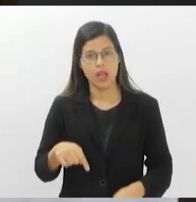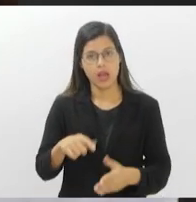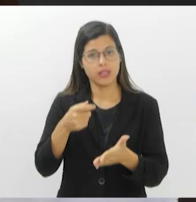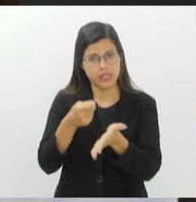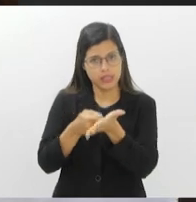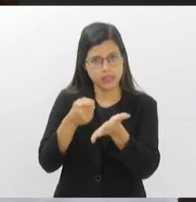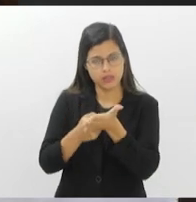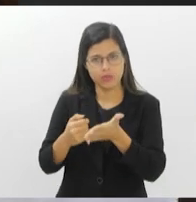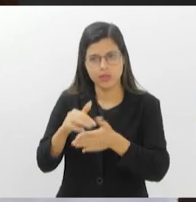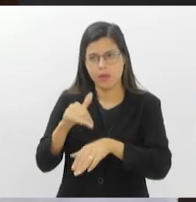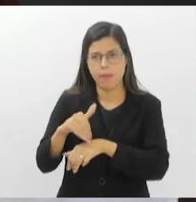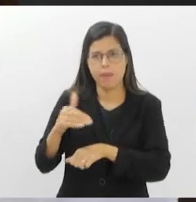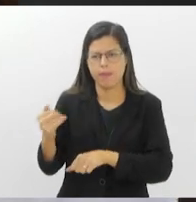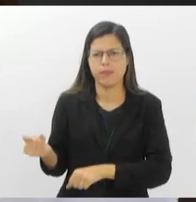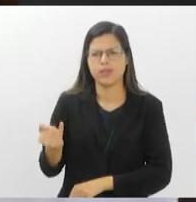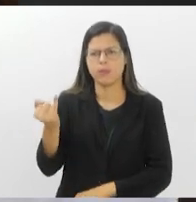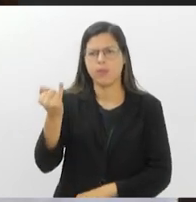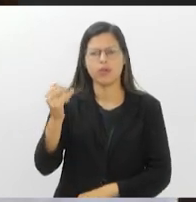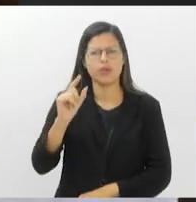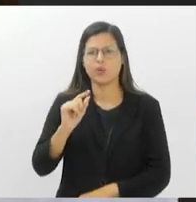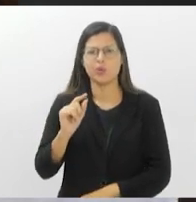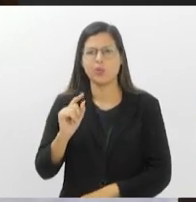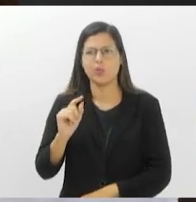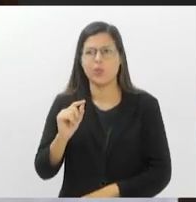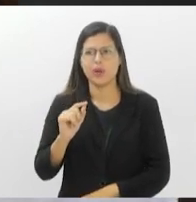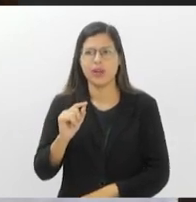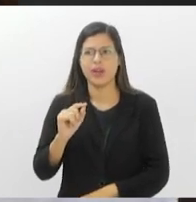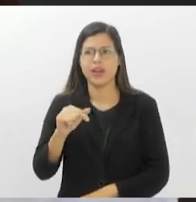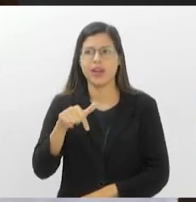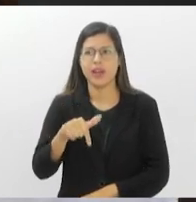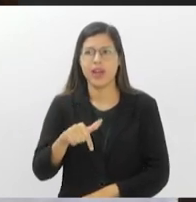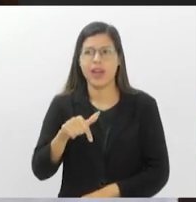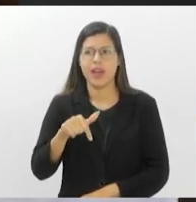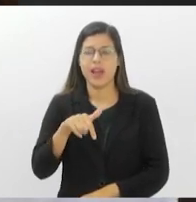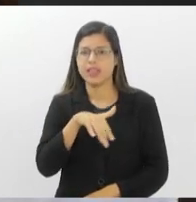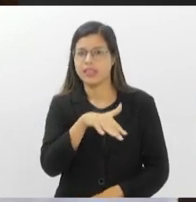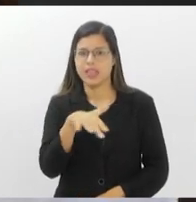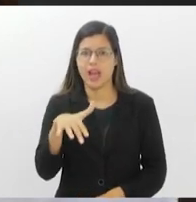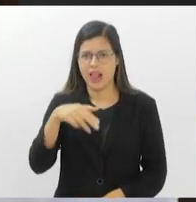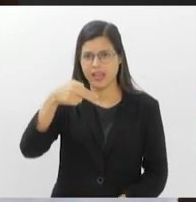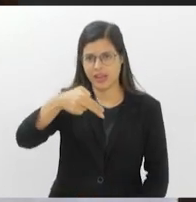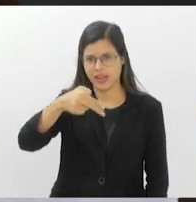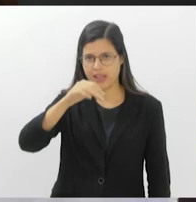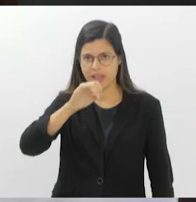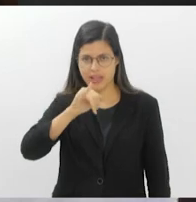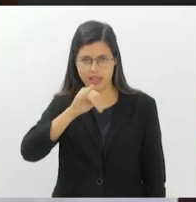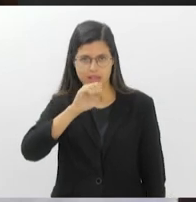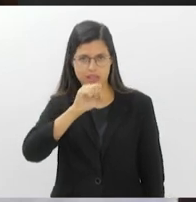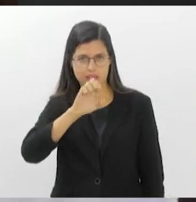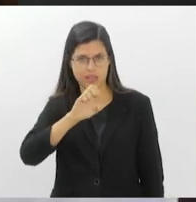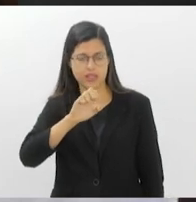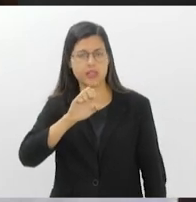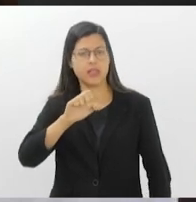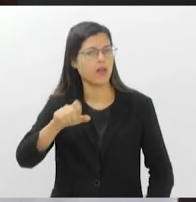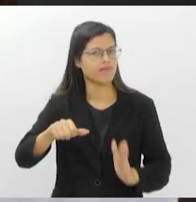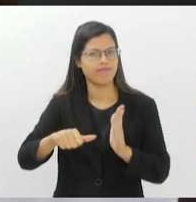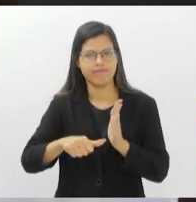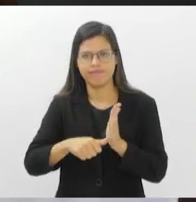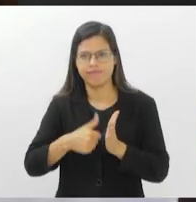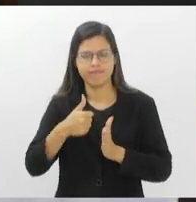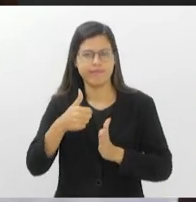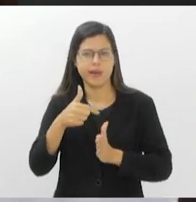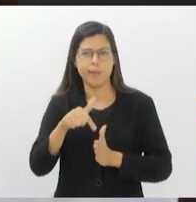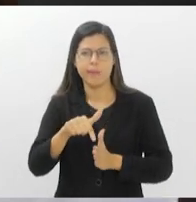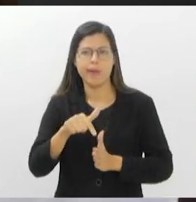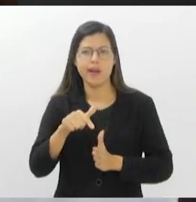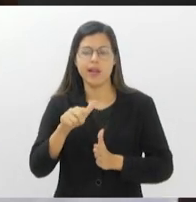sido mais importante e que mais me encantam, que é essa dimensão, que a Nise, inclusive, foi uma pioneira, que envolve